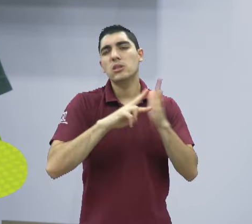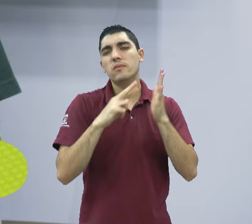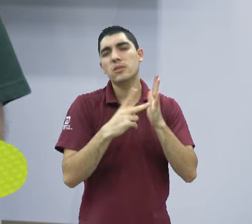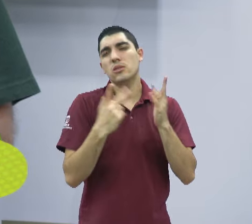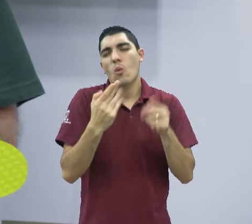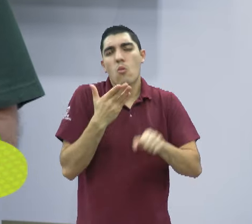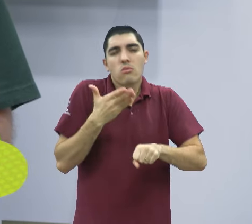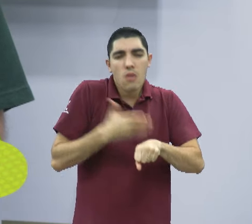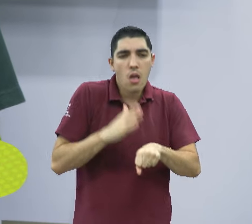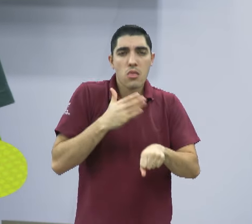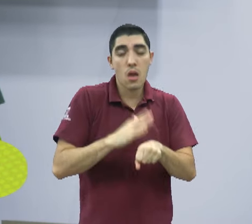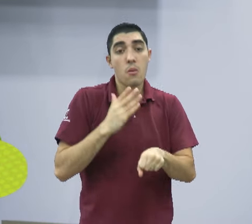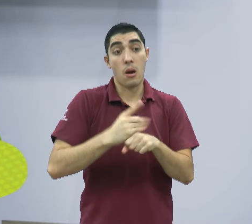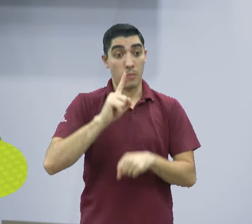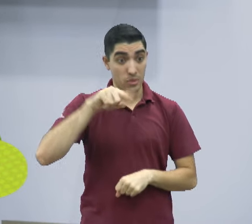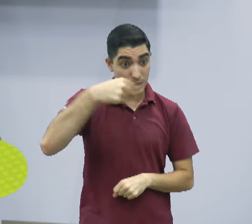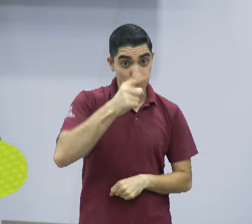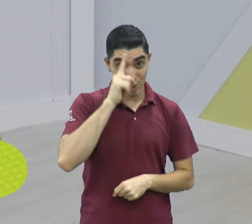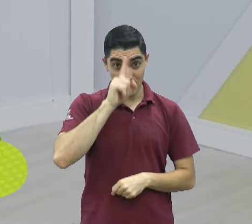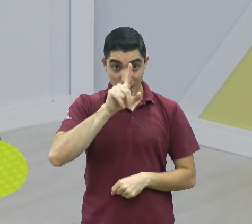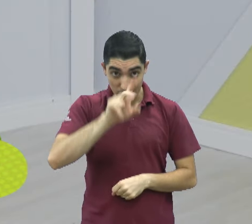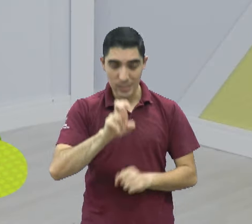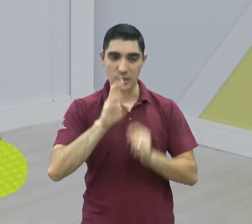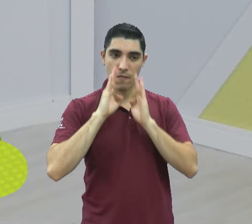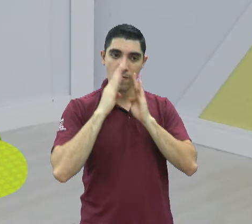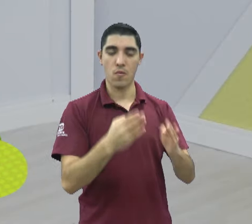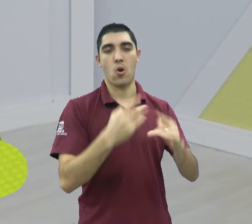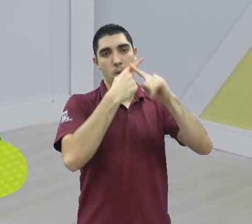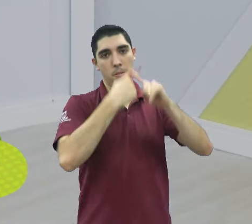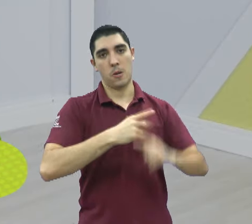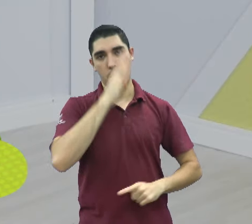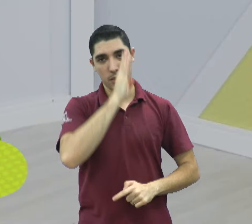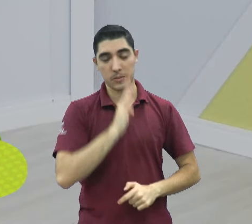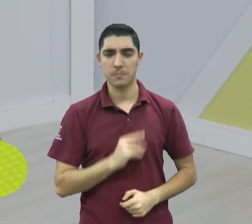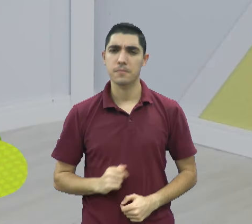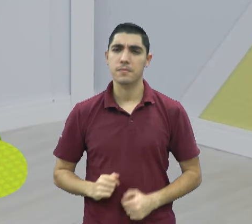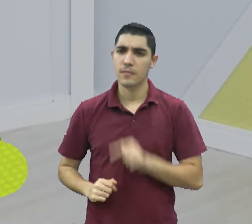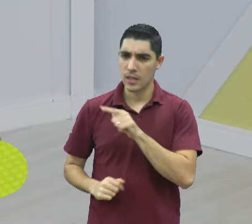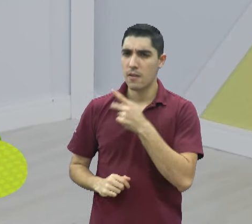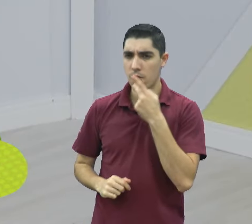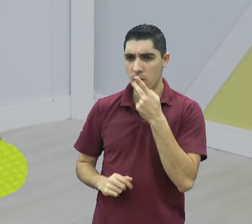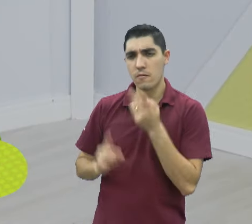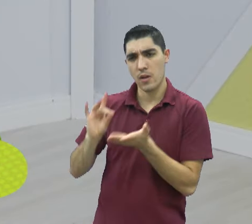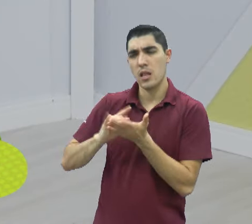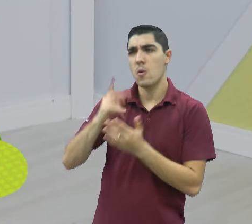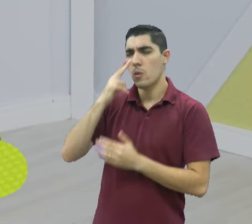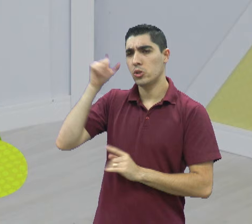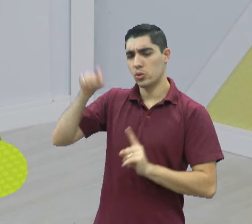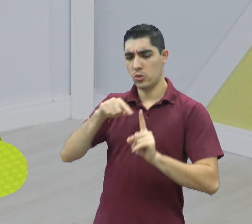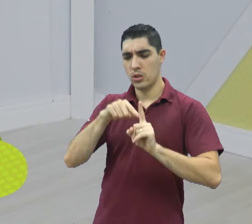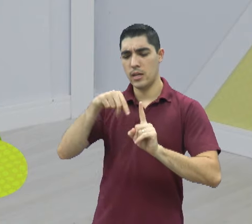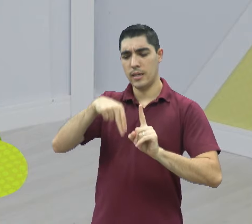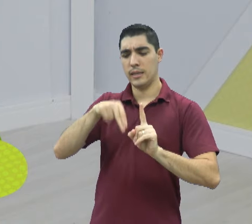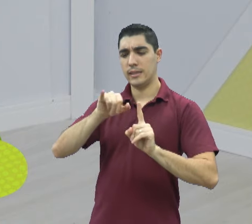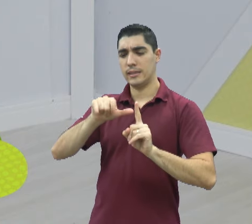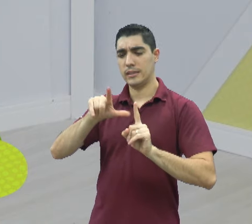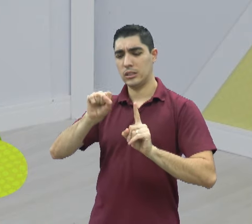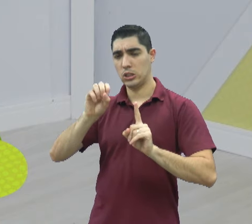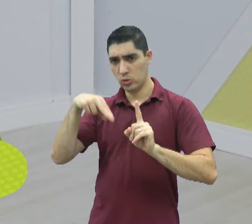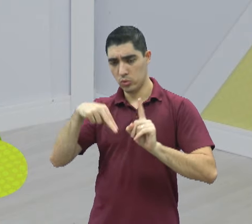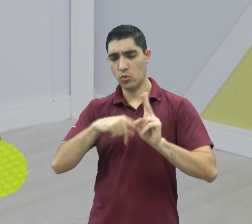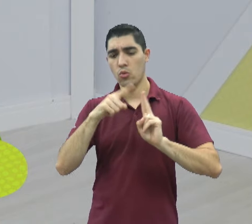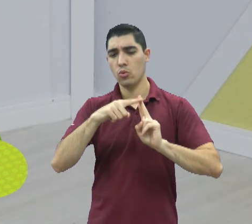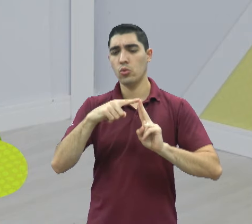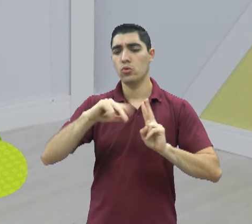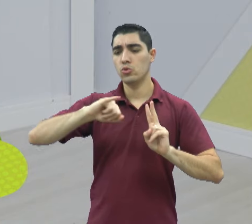para o dia 15 visando a Liga Nacional. Pois é, a arbitragem, você falou aí, se eu não estou enganado, a arbitragem foi do Nilson Carlos do Nascimento e também o José do Patrocínio,